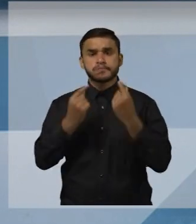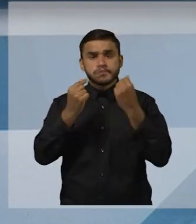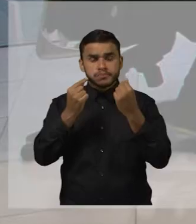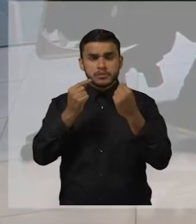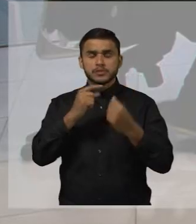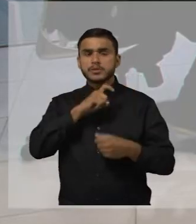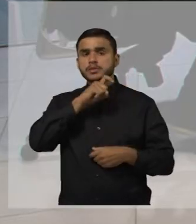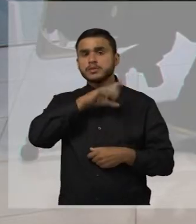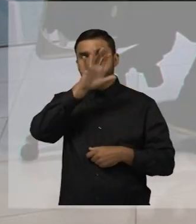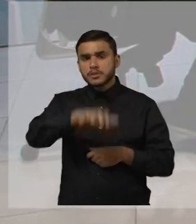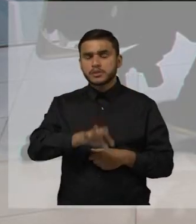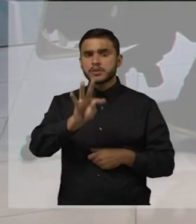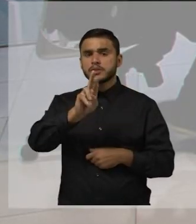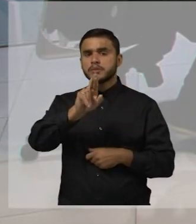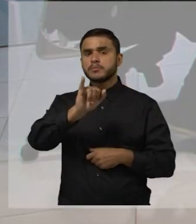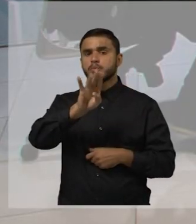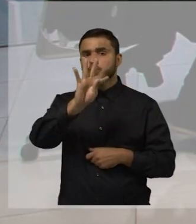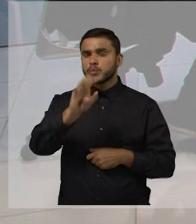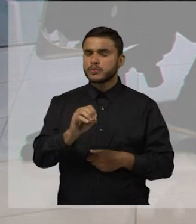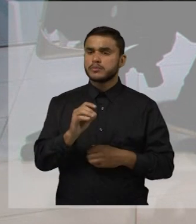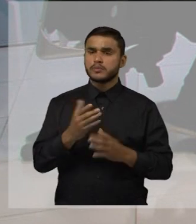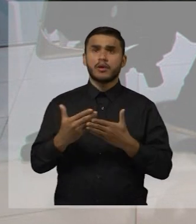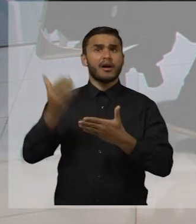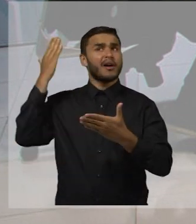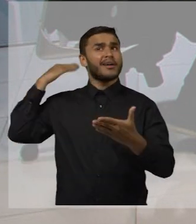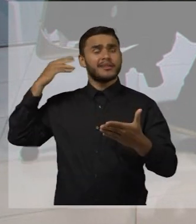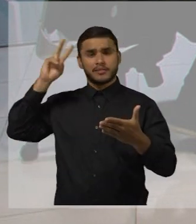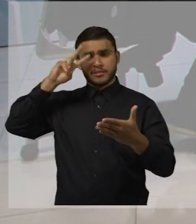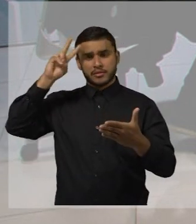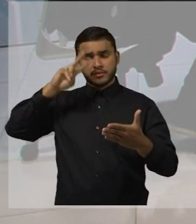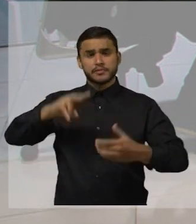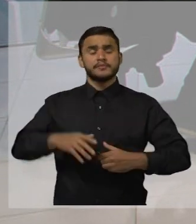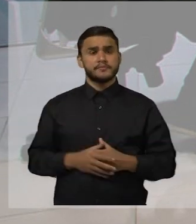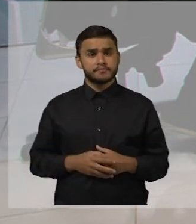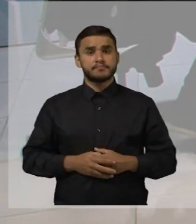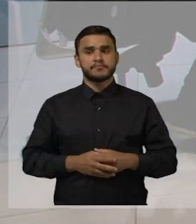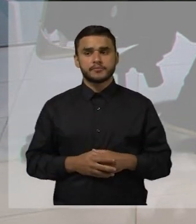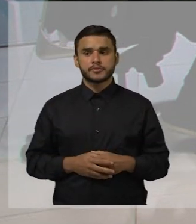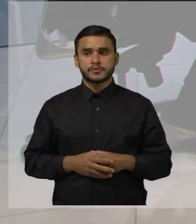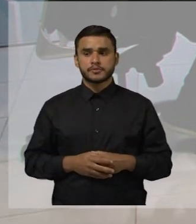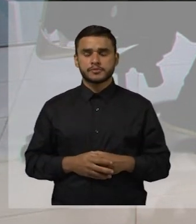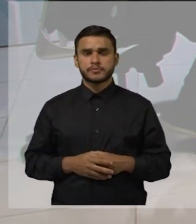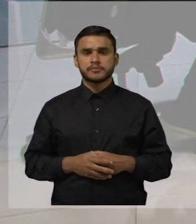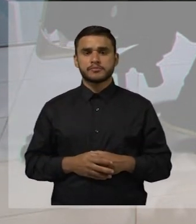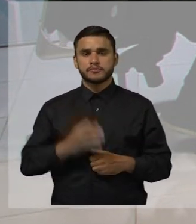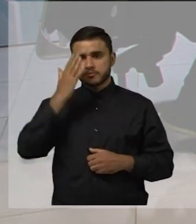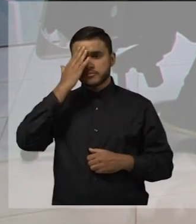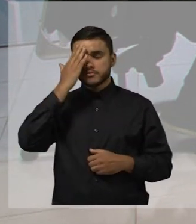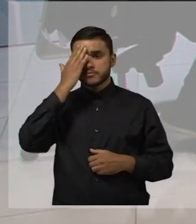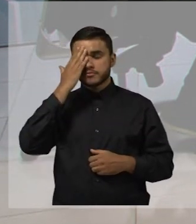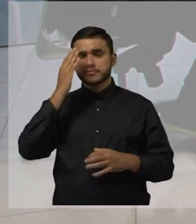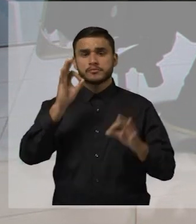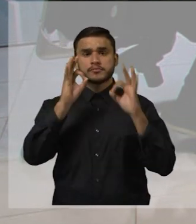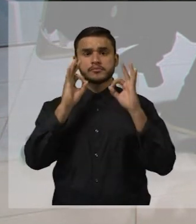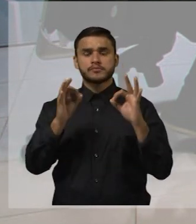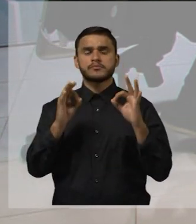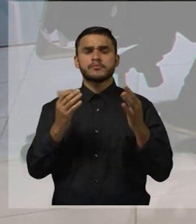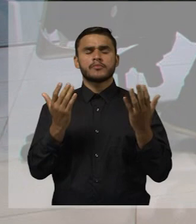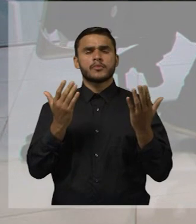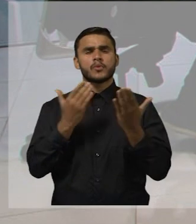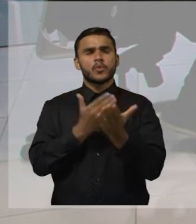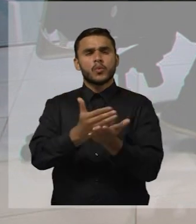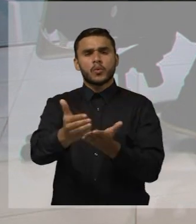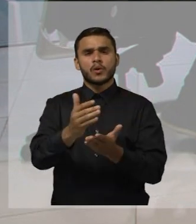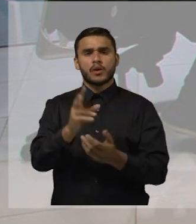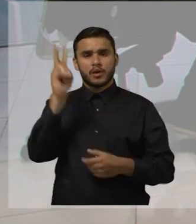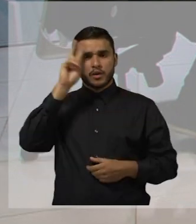feito lá atrás, e aí, diga-se de passagem, vamos fazer aqui um corte temporal, como dizemos na sociologia, isso começa com o